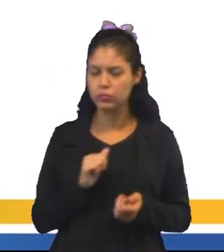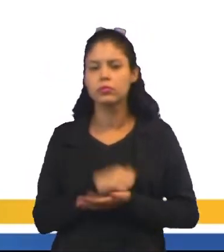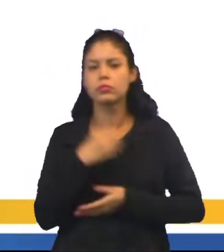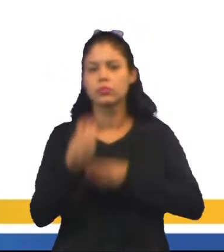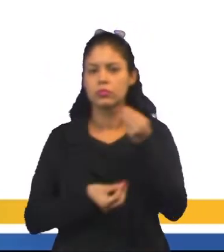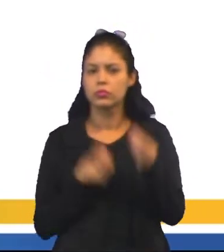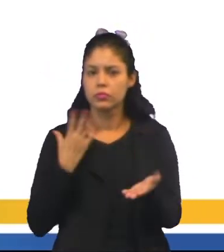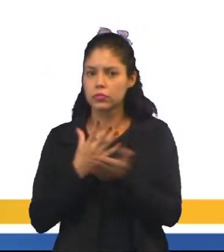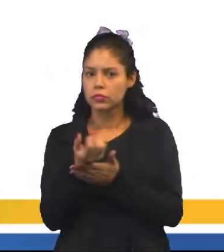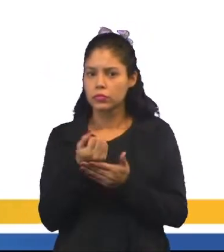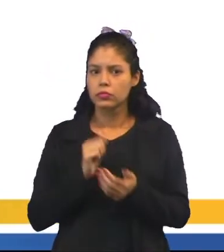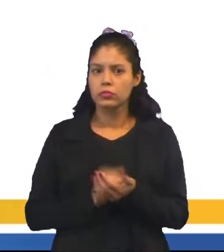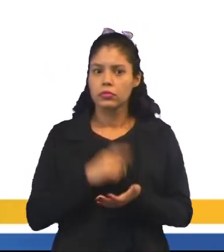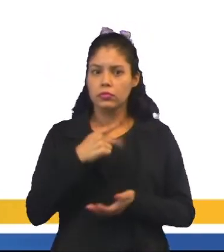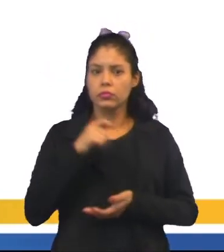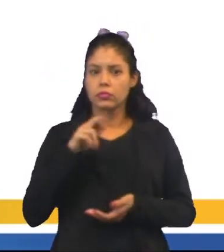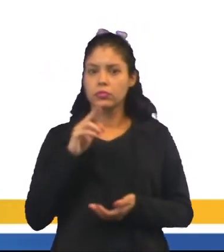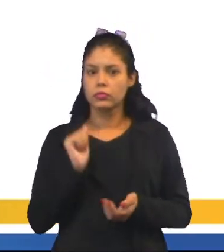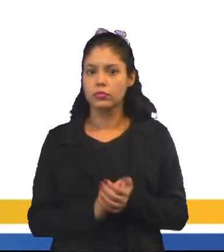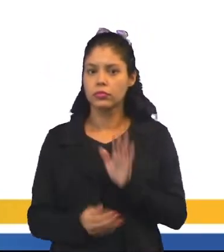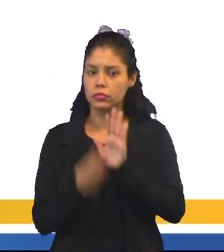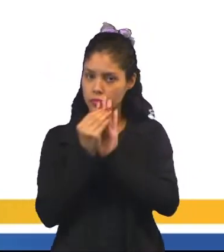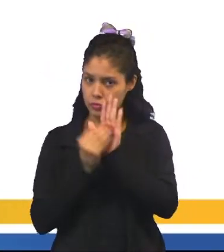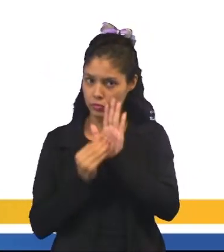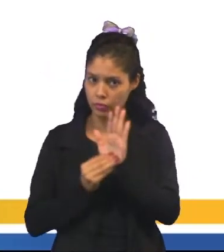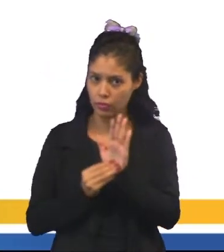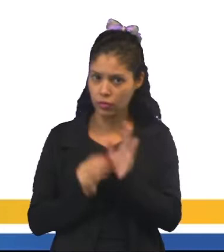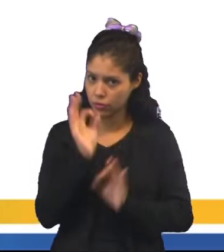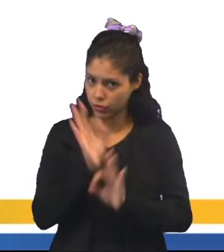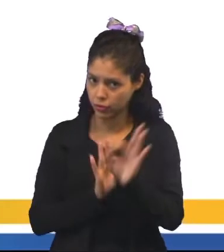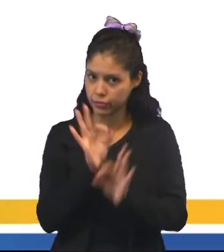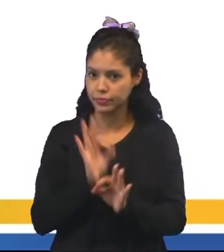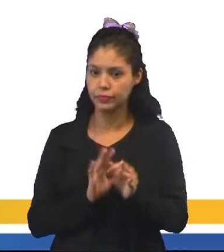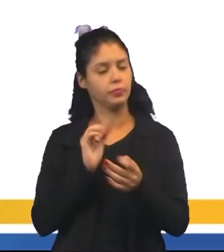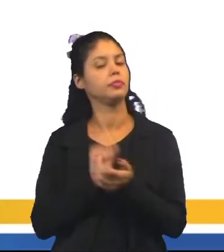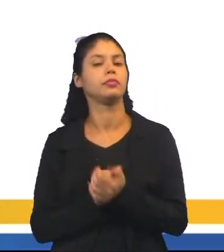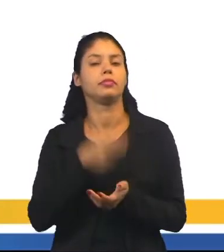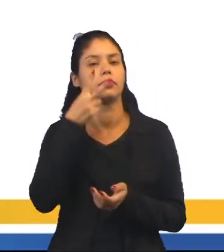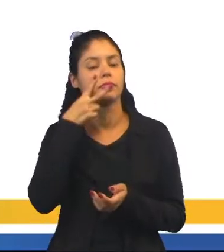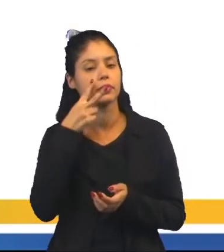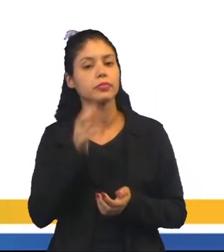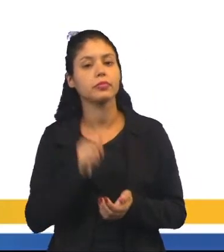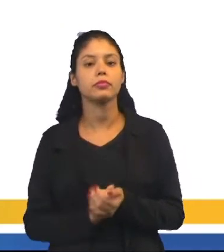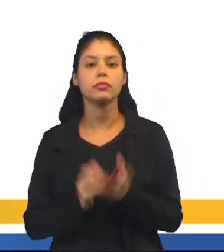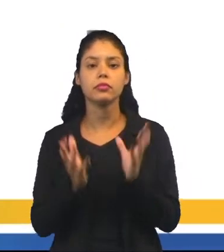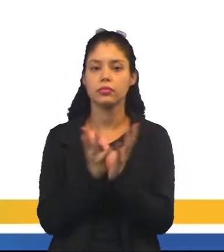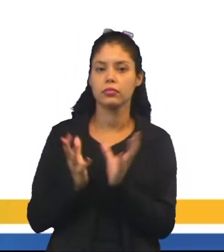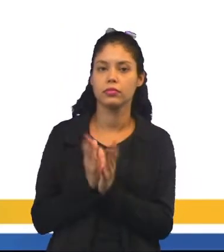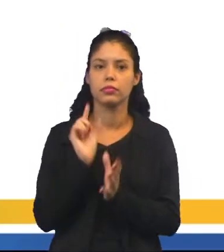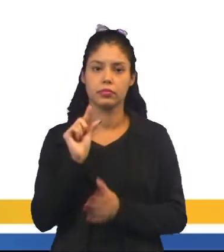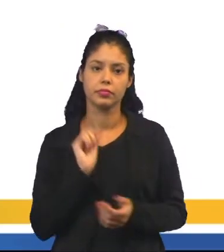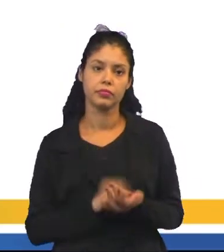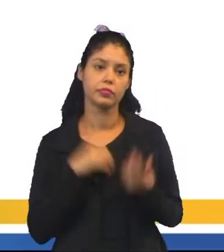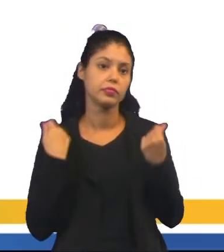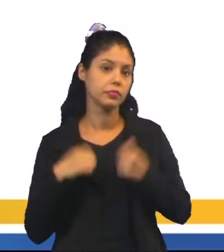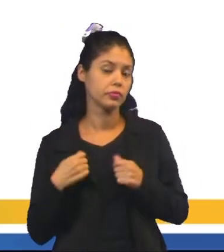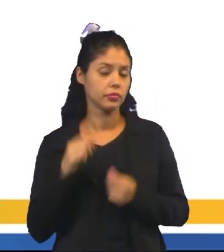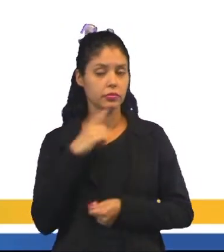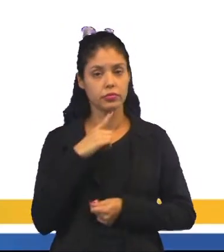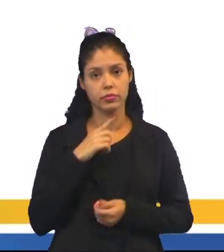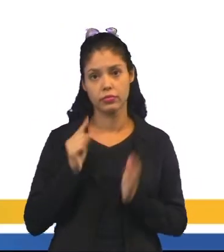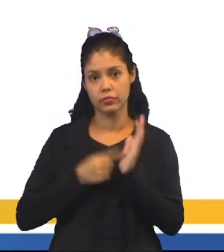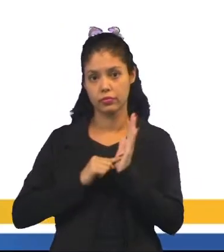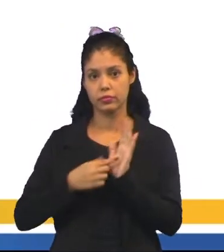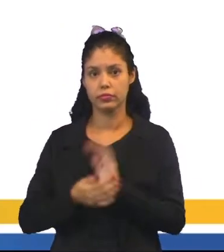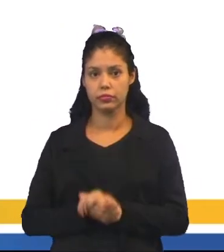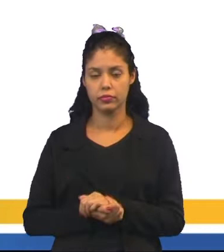está abordando o parkour? Eu peguei algumas regras organizacionais para, eu vou fazer um mini torneio de parkour, o que eu precisaria